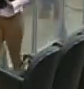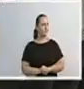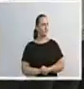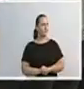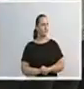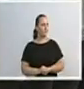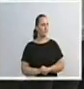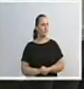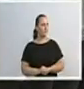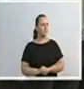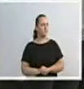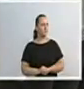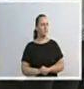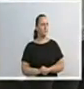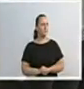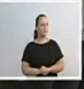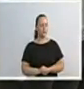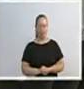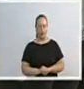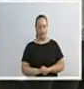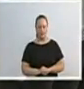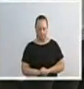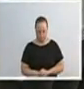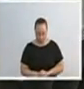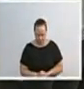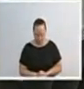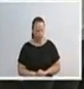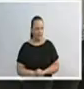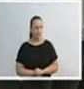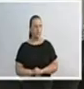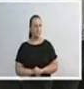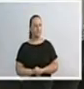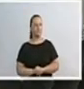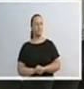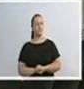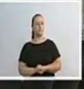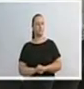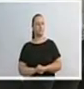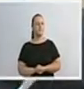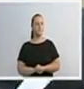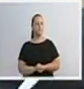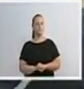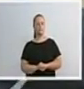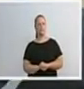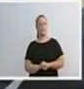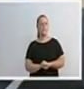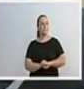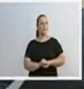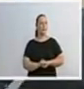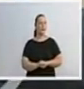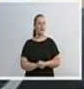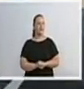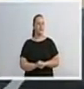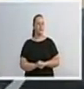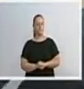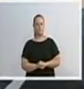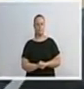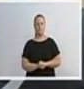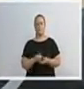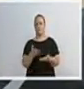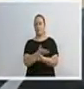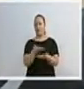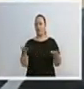demais vereadores, se assim o quiserem fazer. Pela ordem, presidente. Ouço pela ordem o vereador Vanderlei Paulo de Oliveira. Presidente, embora creio que os demais vereadores